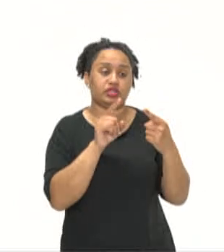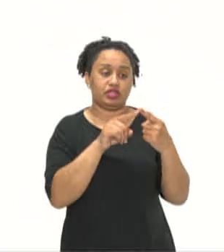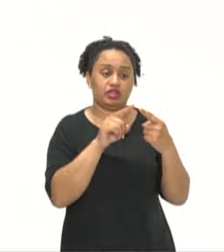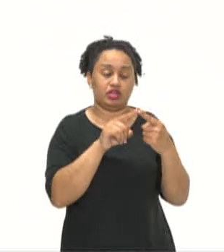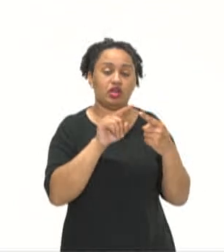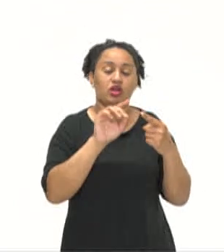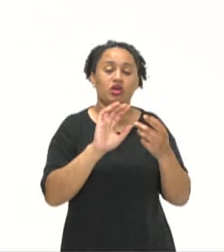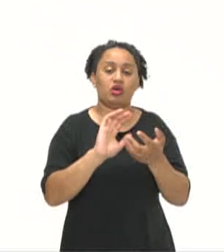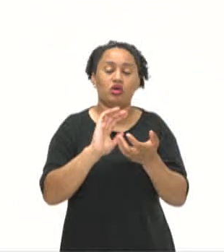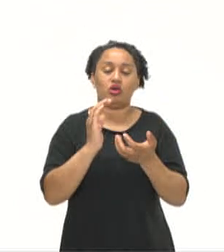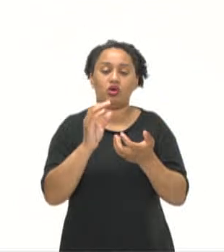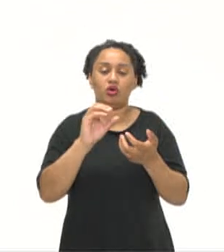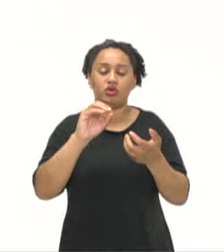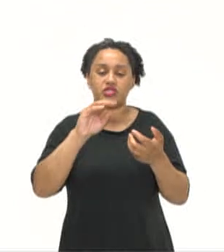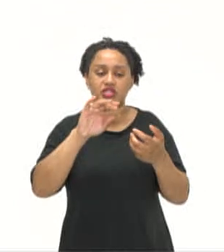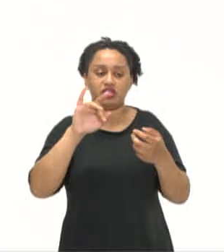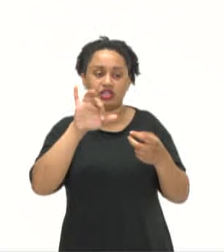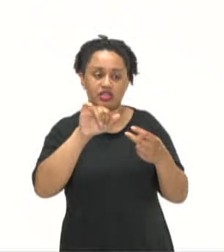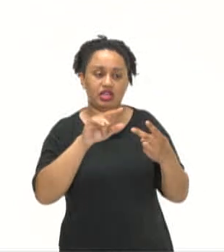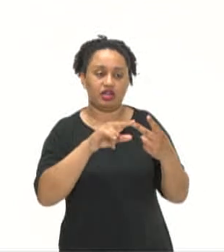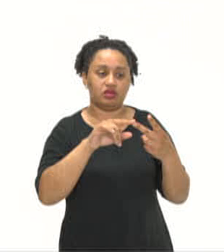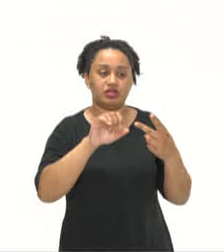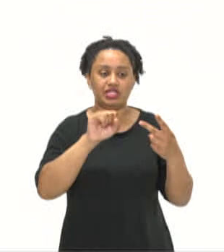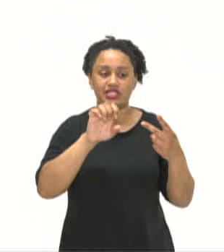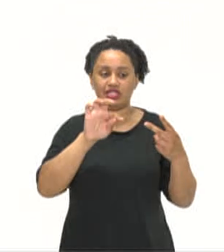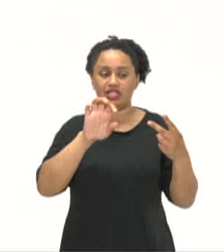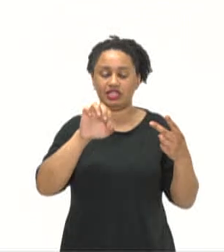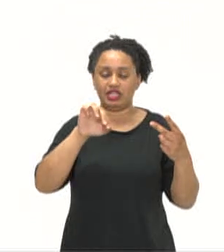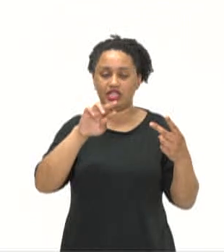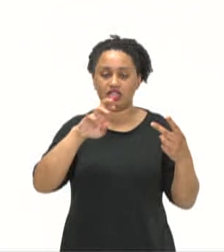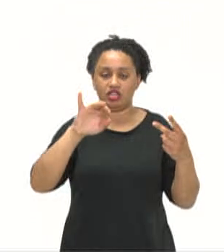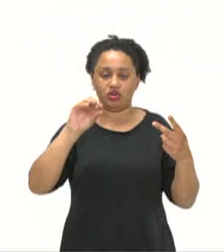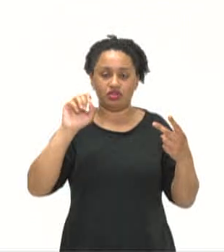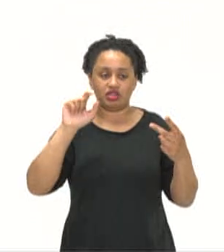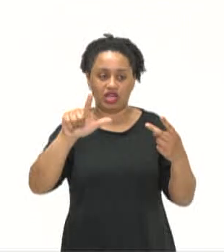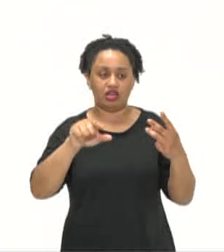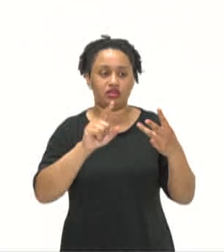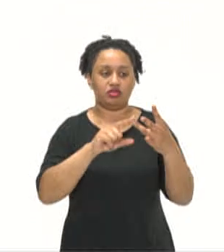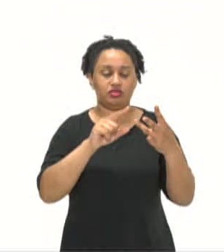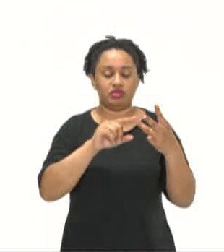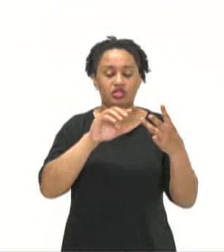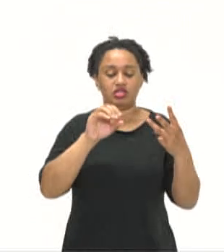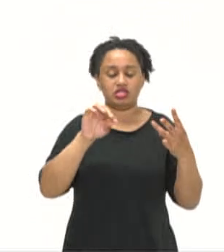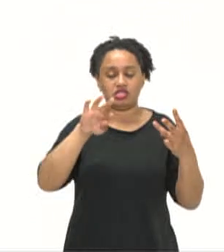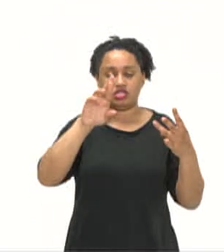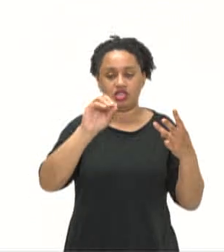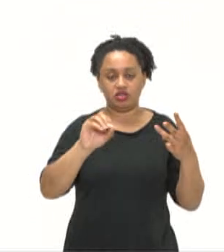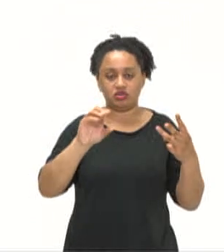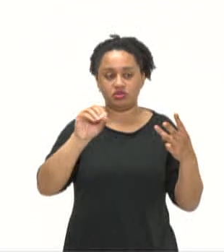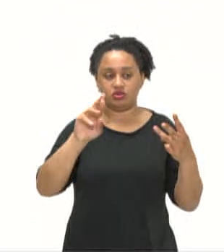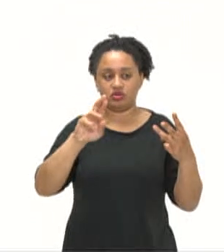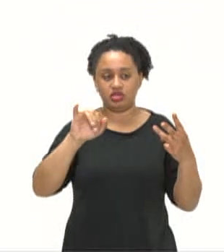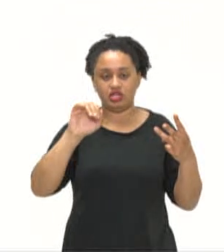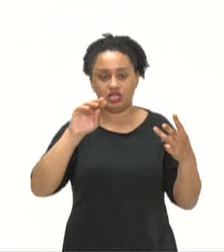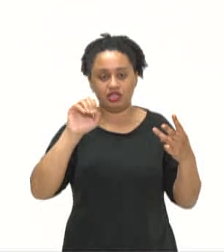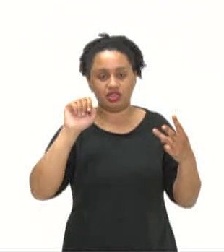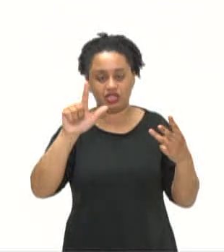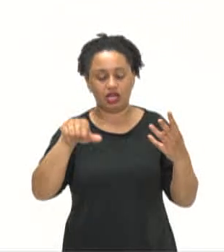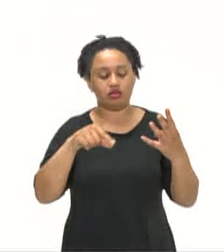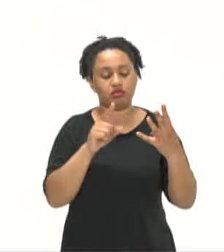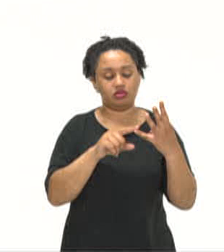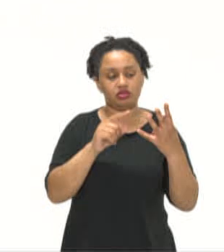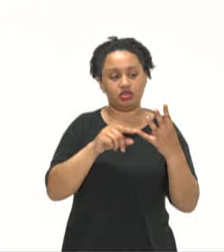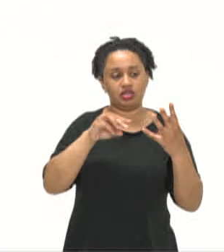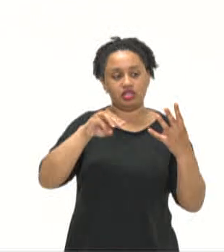Europa Ocidental, Europa Setentrional, Europa Centro-Oriental e Europa